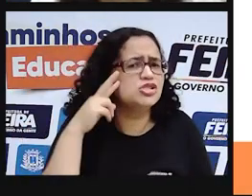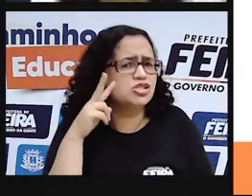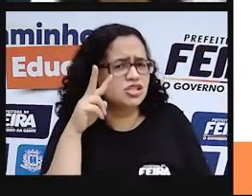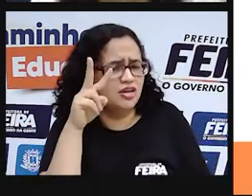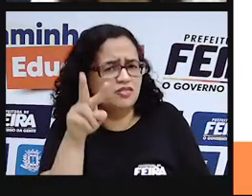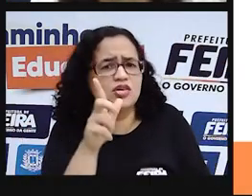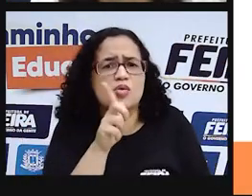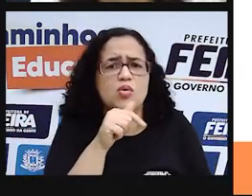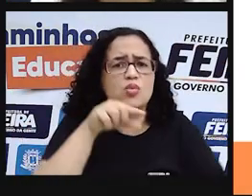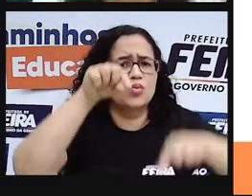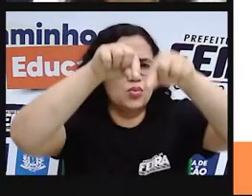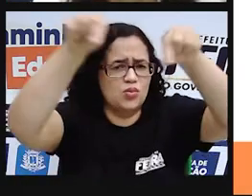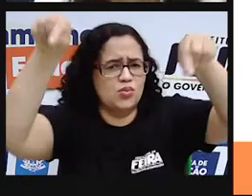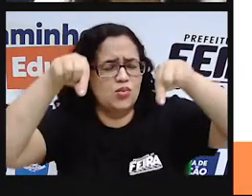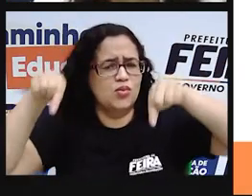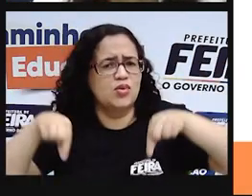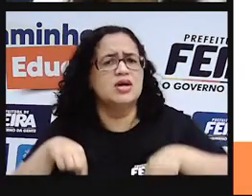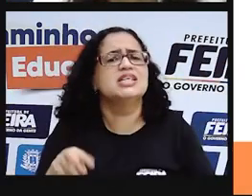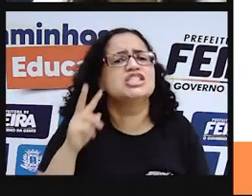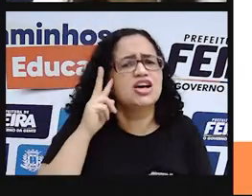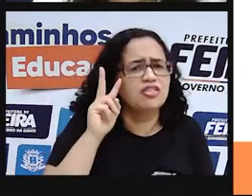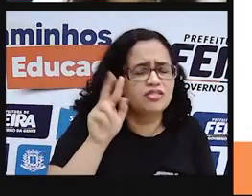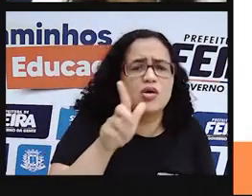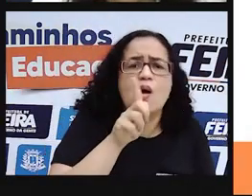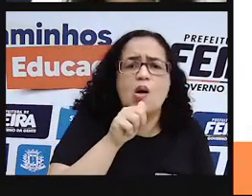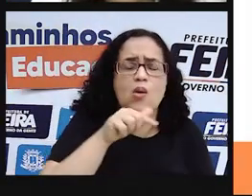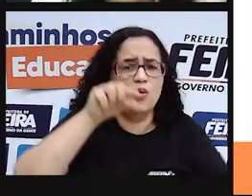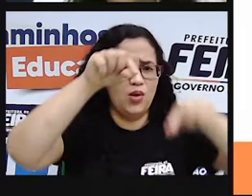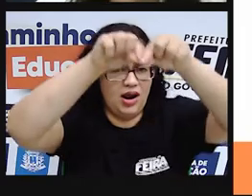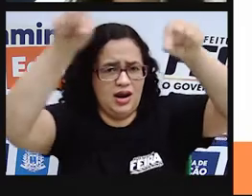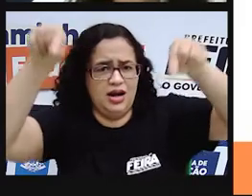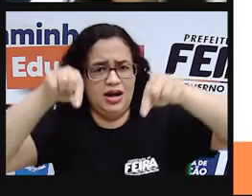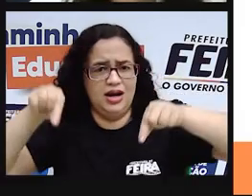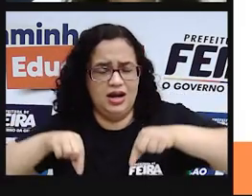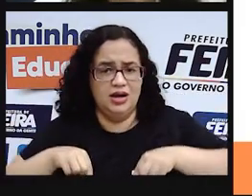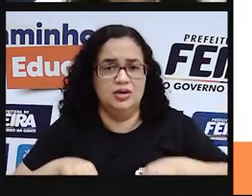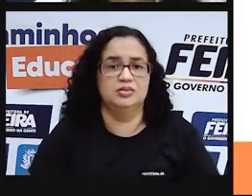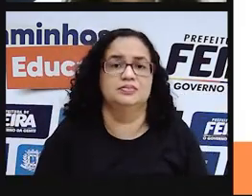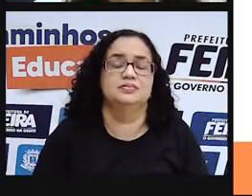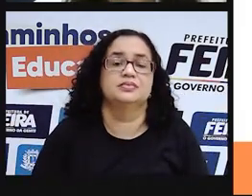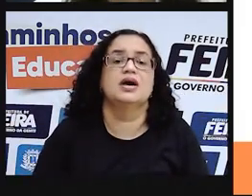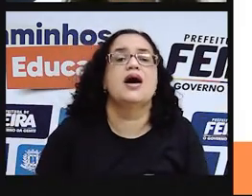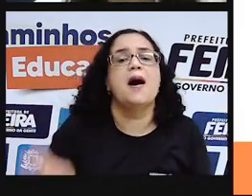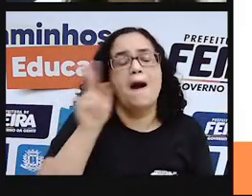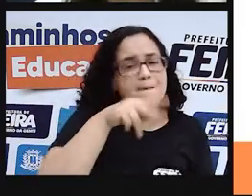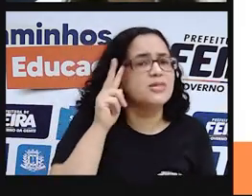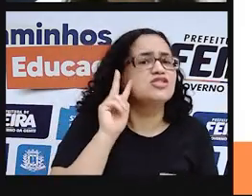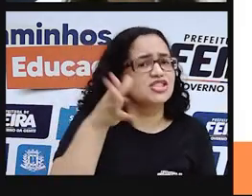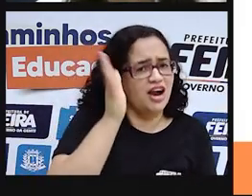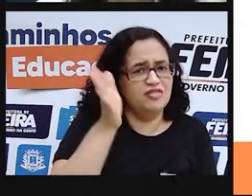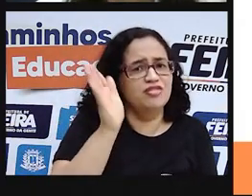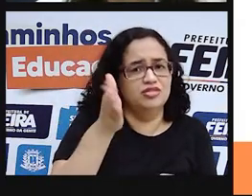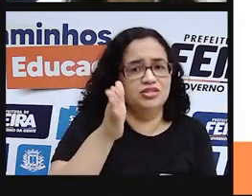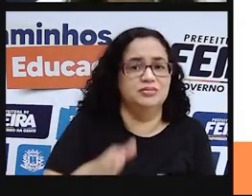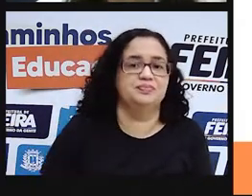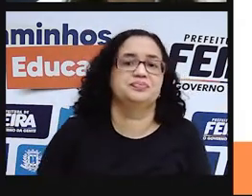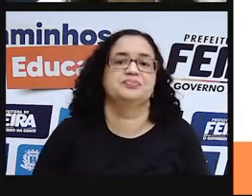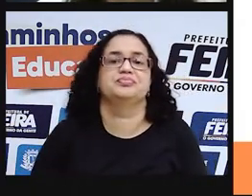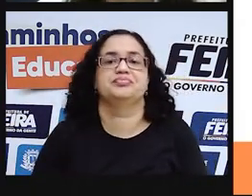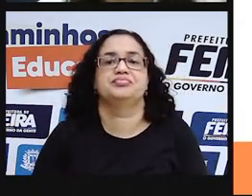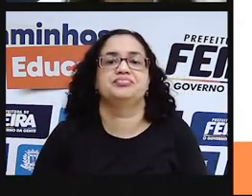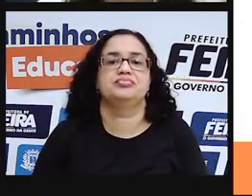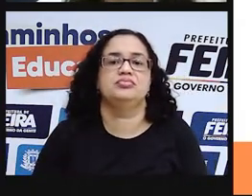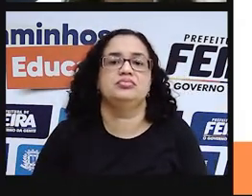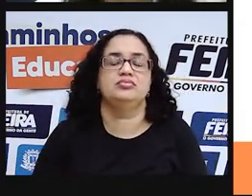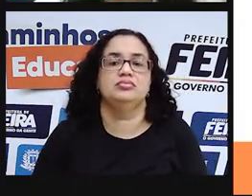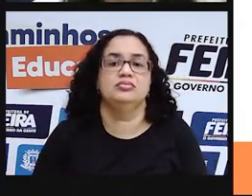viu uma lagoa quem aí já viu uma lagoa você já se aproximar e vamos